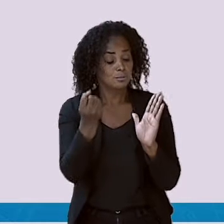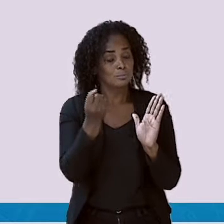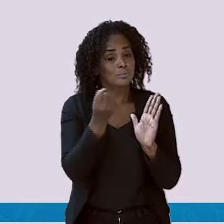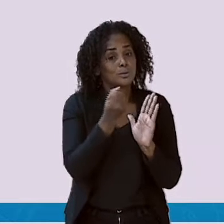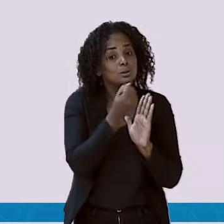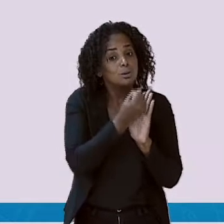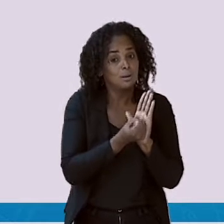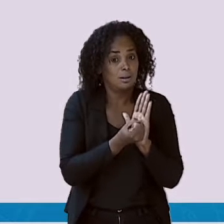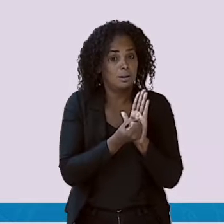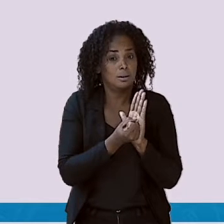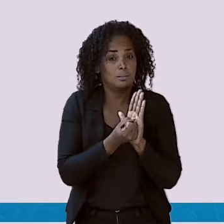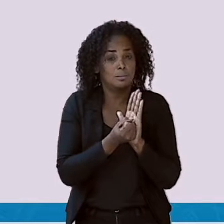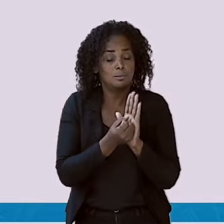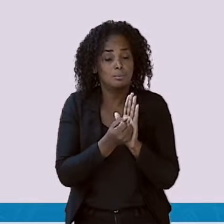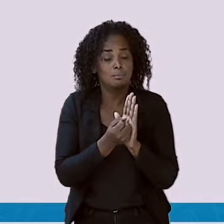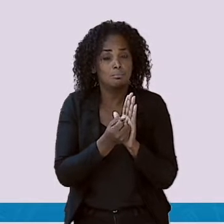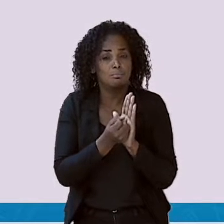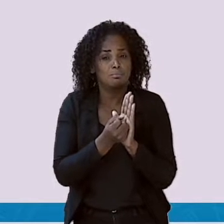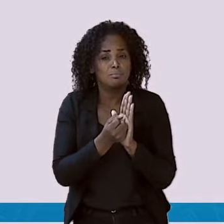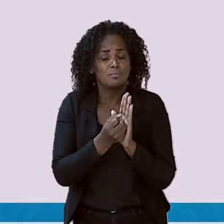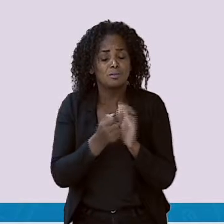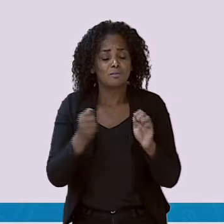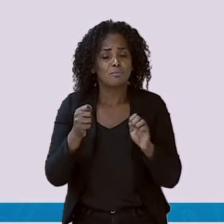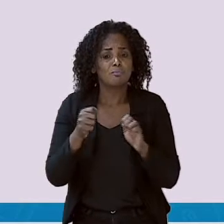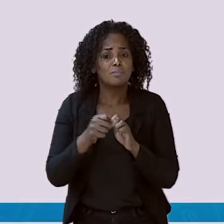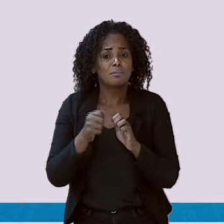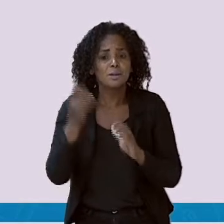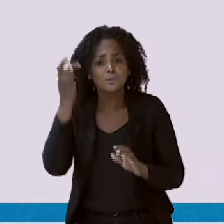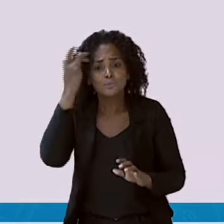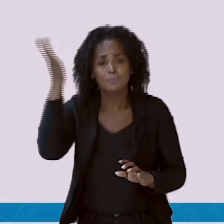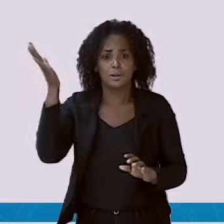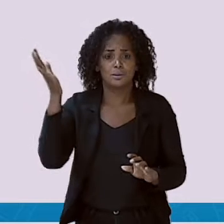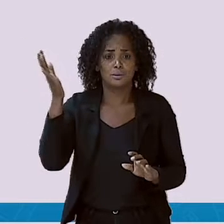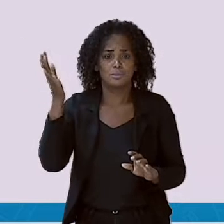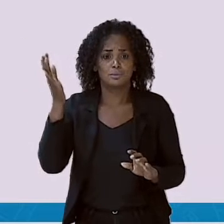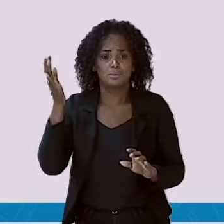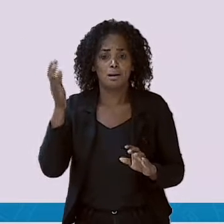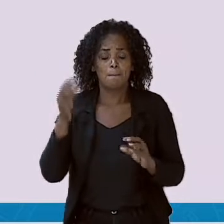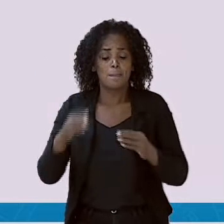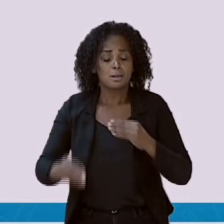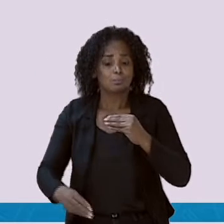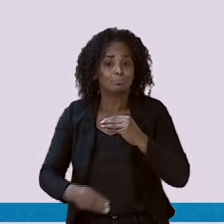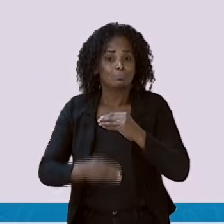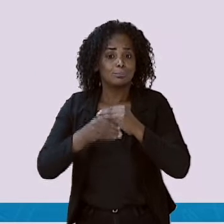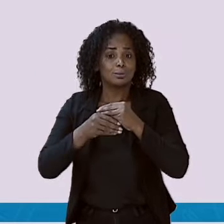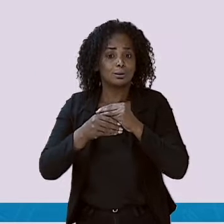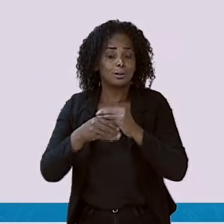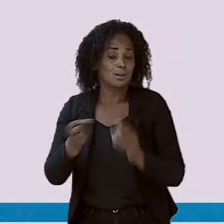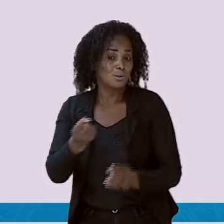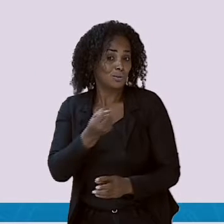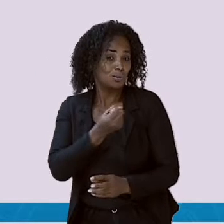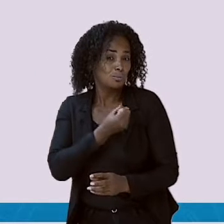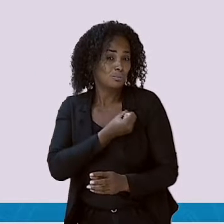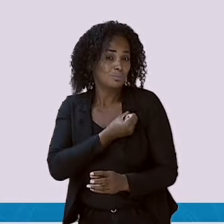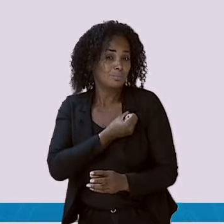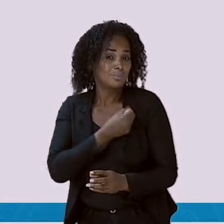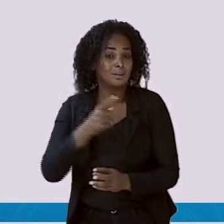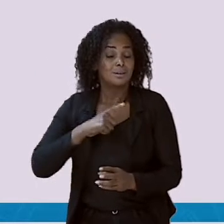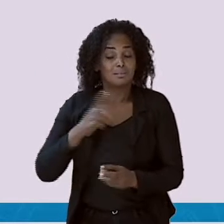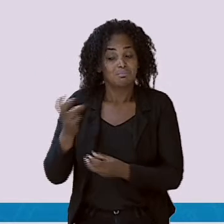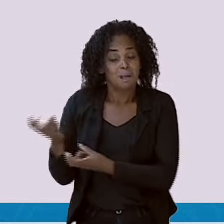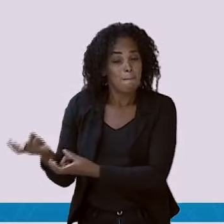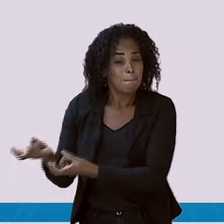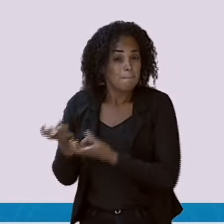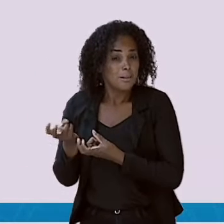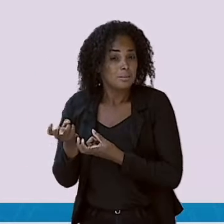para facilitar os cálculos. Para arredondar um número, devemos analisar o